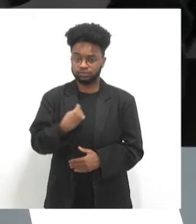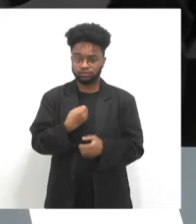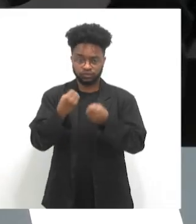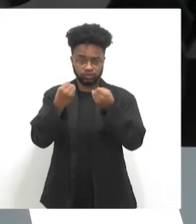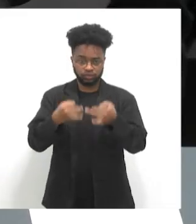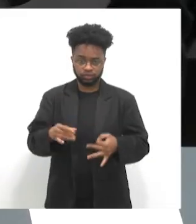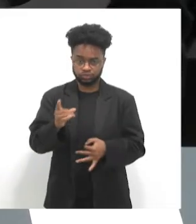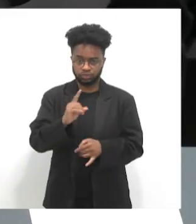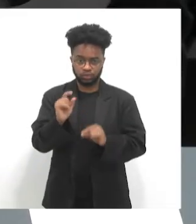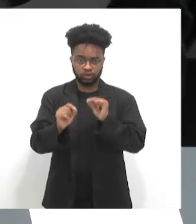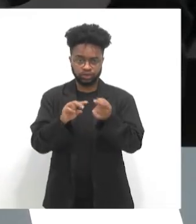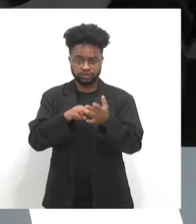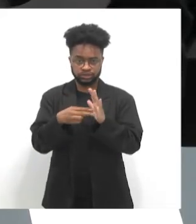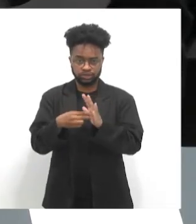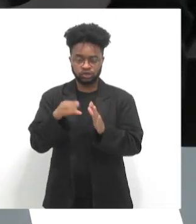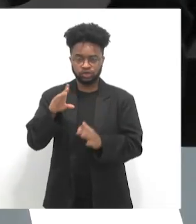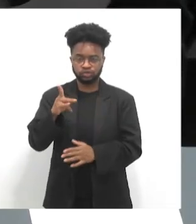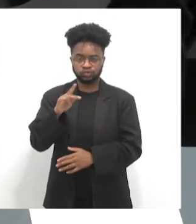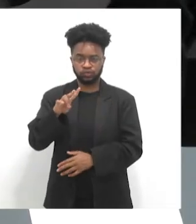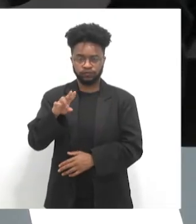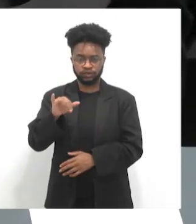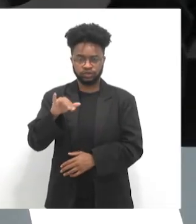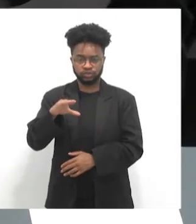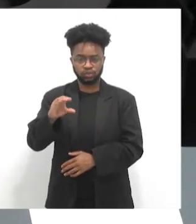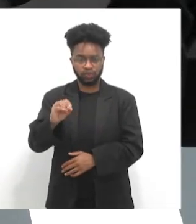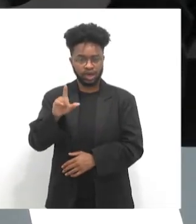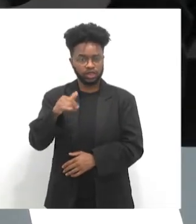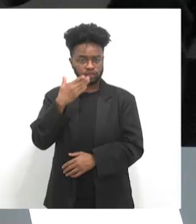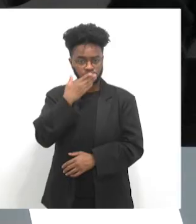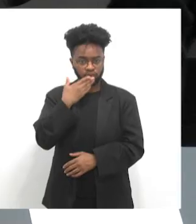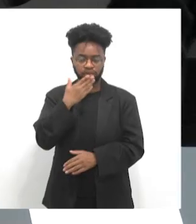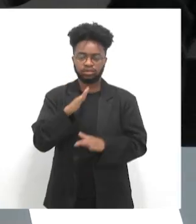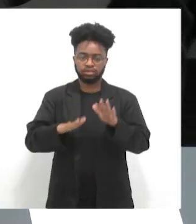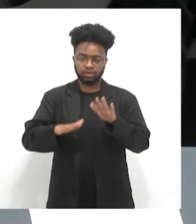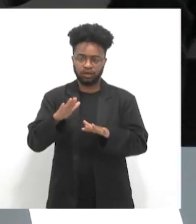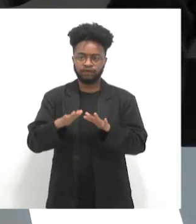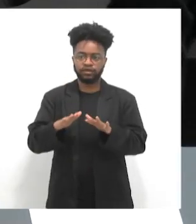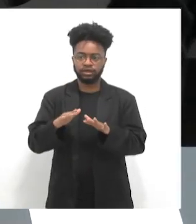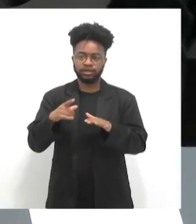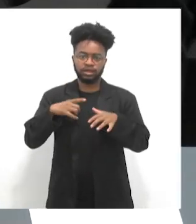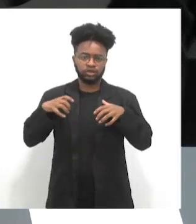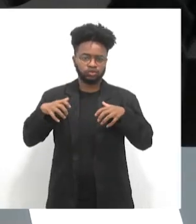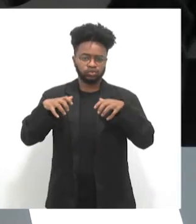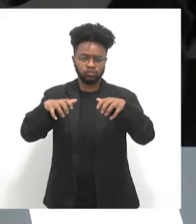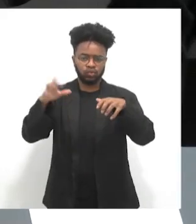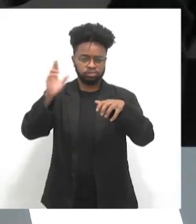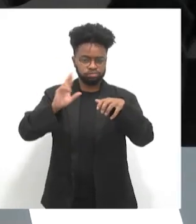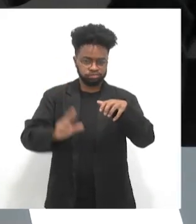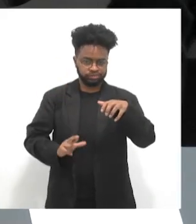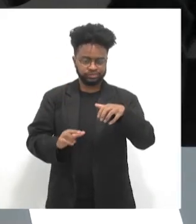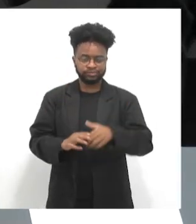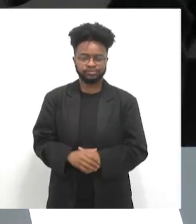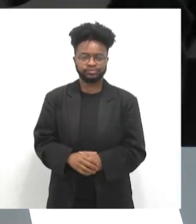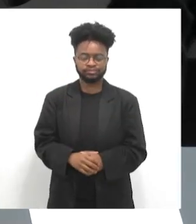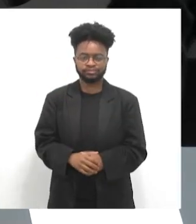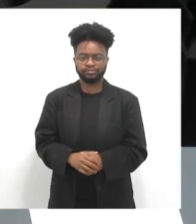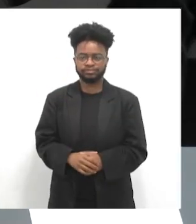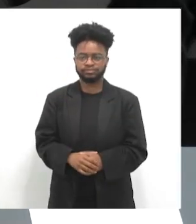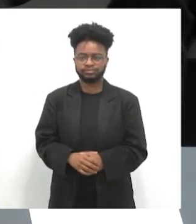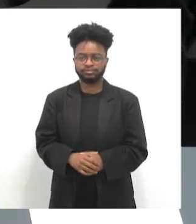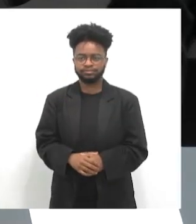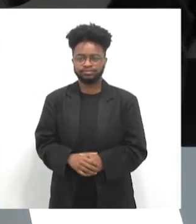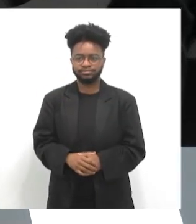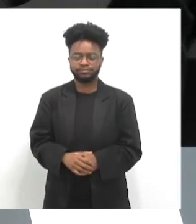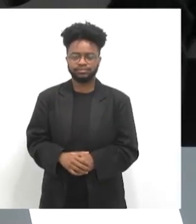um chuvisco, é um doce, eu diria que seria a capital de chuvas e trovoadas. Trovoadas, né?